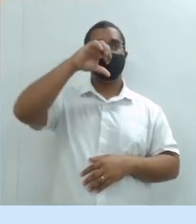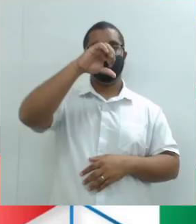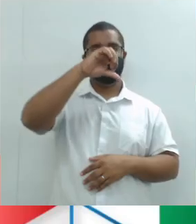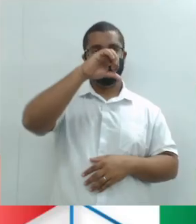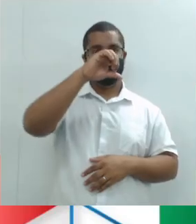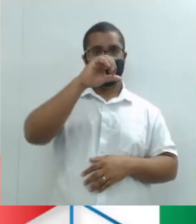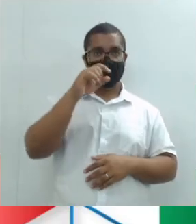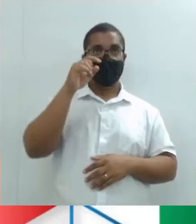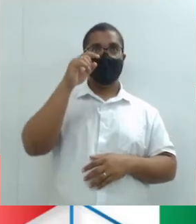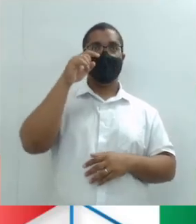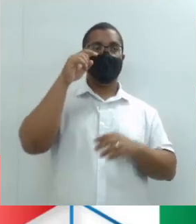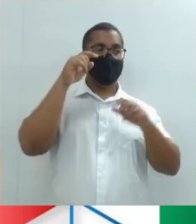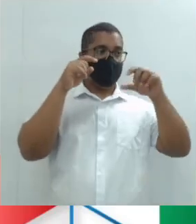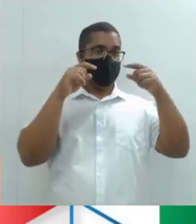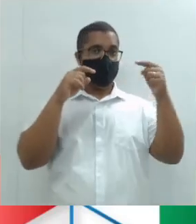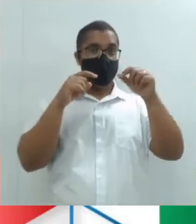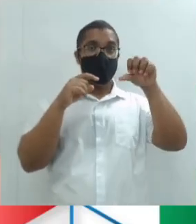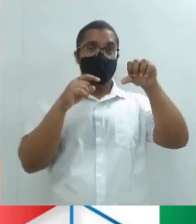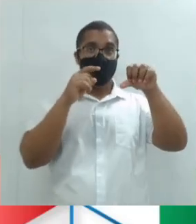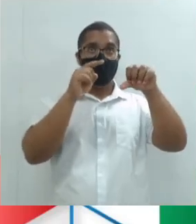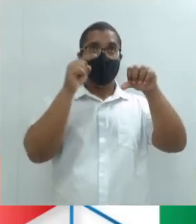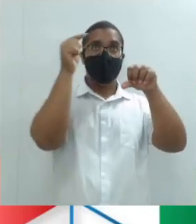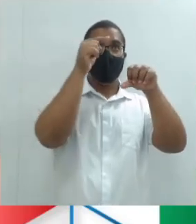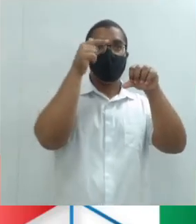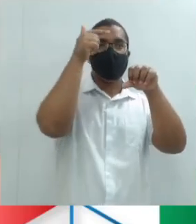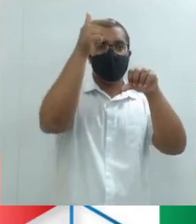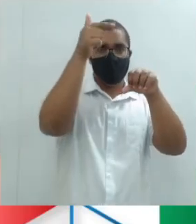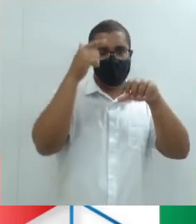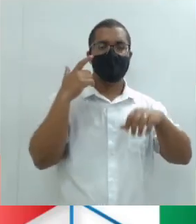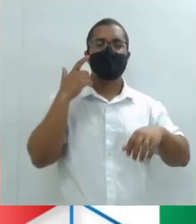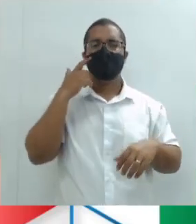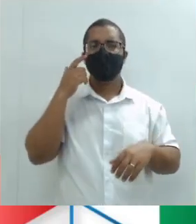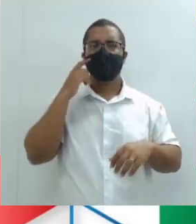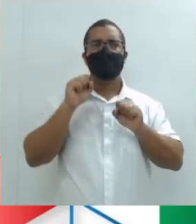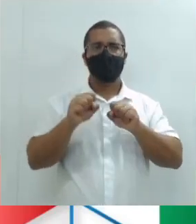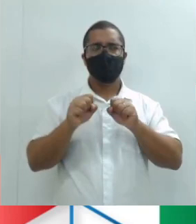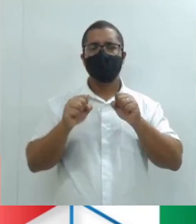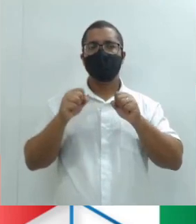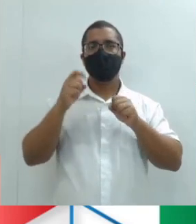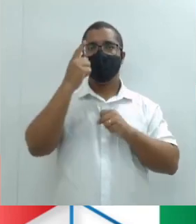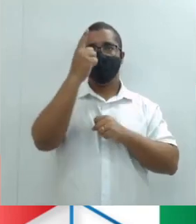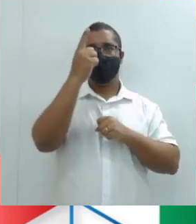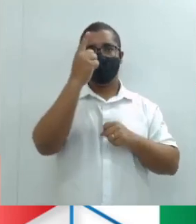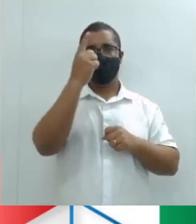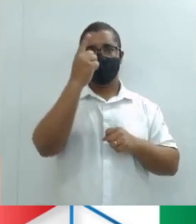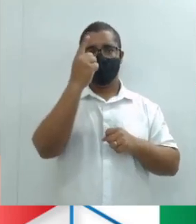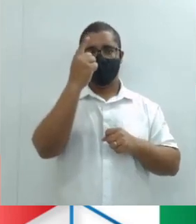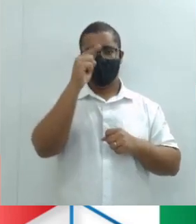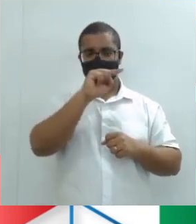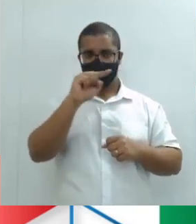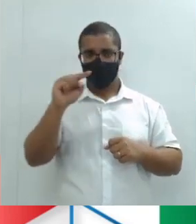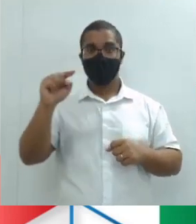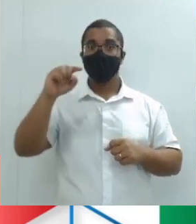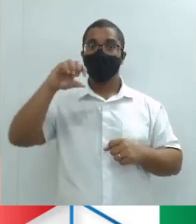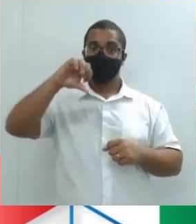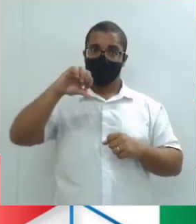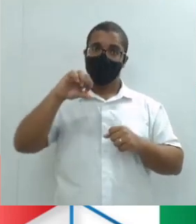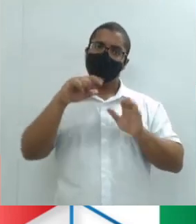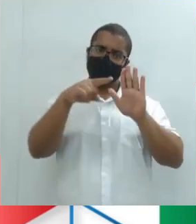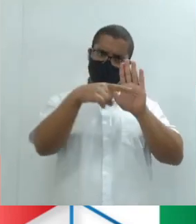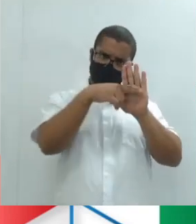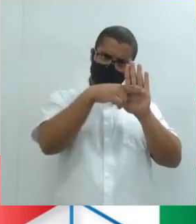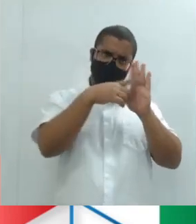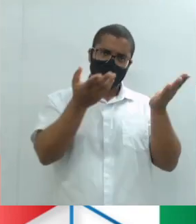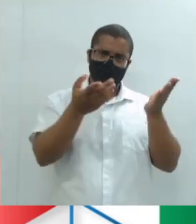menos 2. Eu posso primeiro representar 1 sobre 9, negativo,